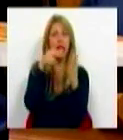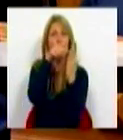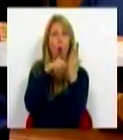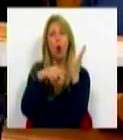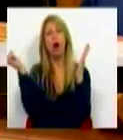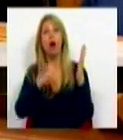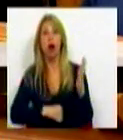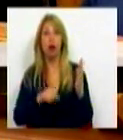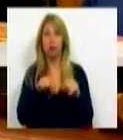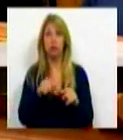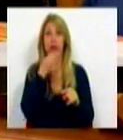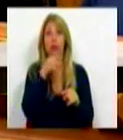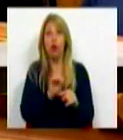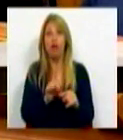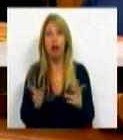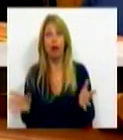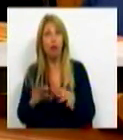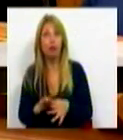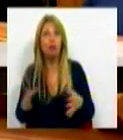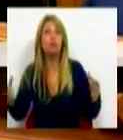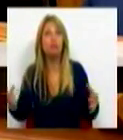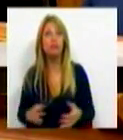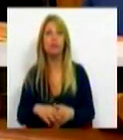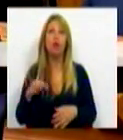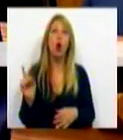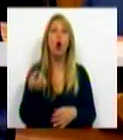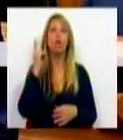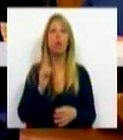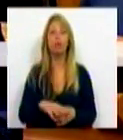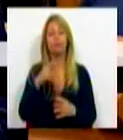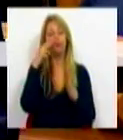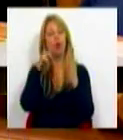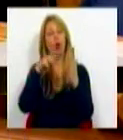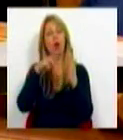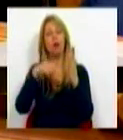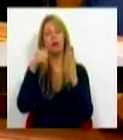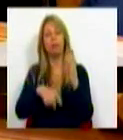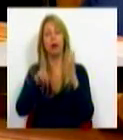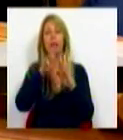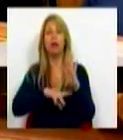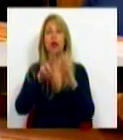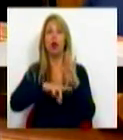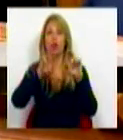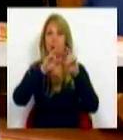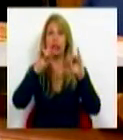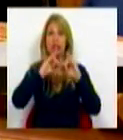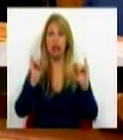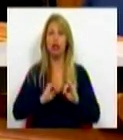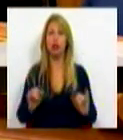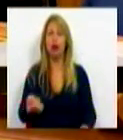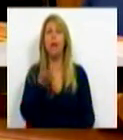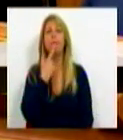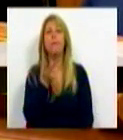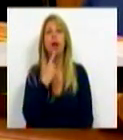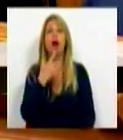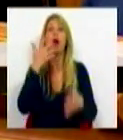relatórios internacionais. Talvez porque, olhando bem para os relatórios internacionais, percebam que agora é